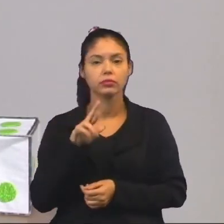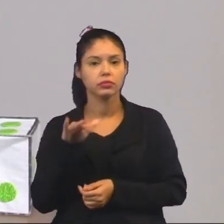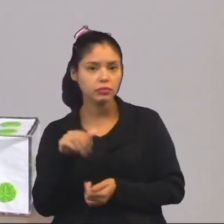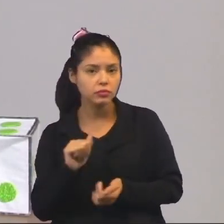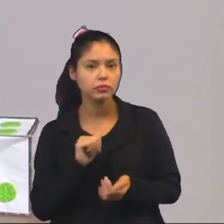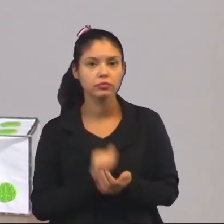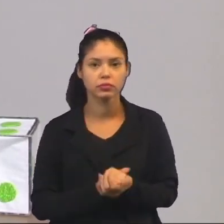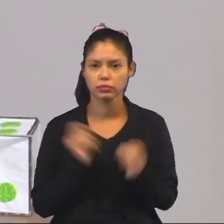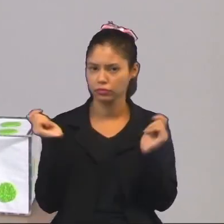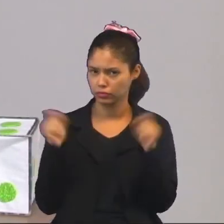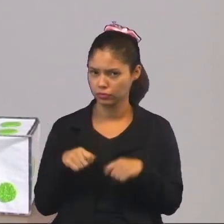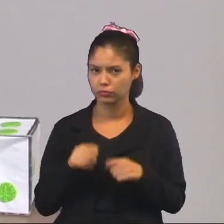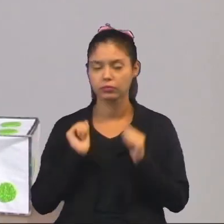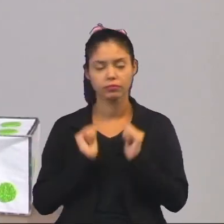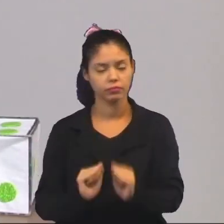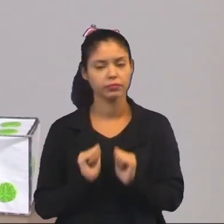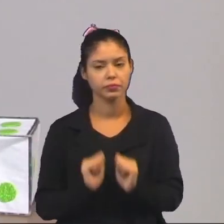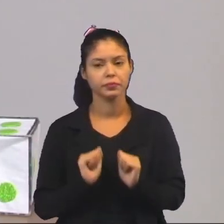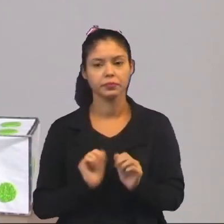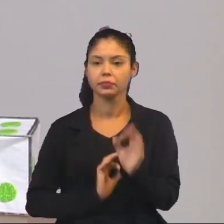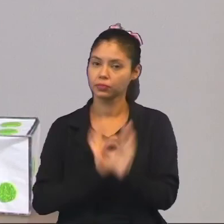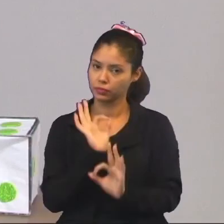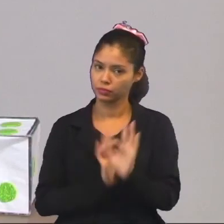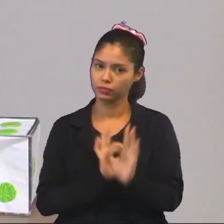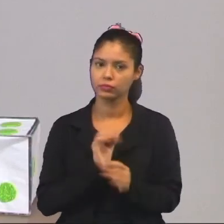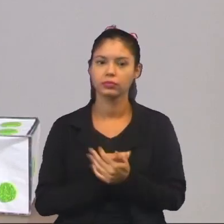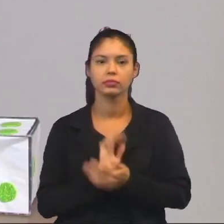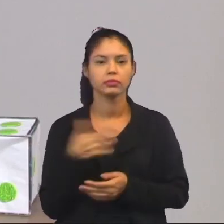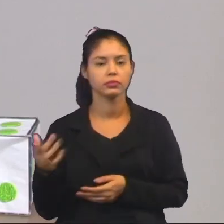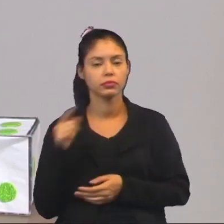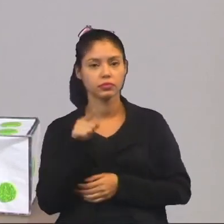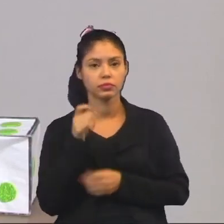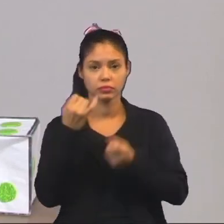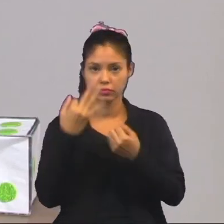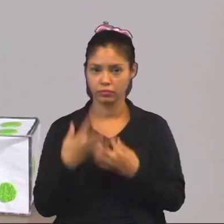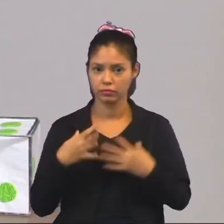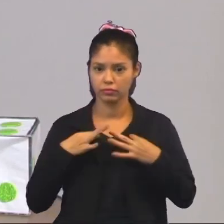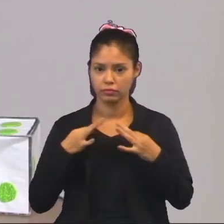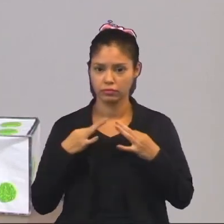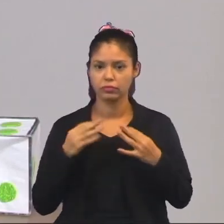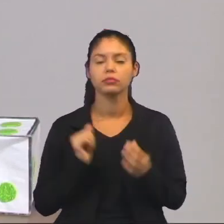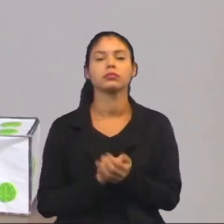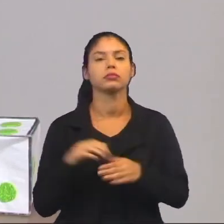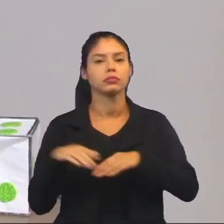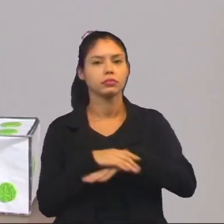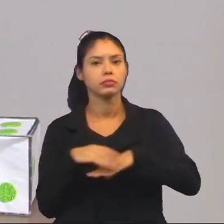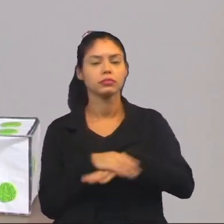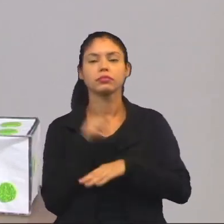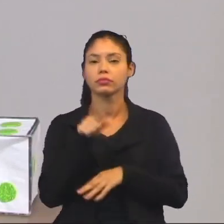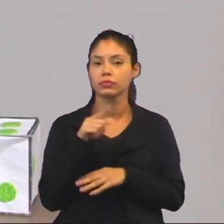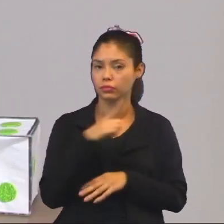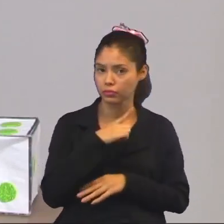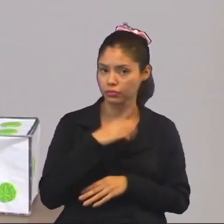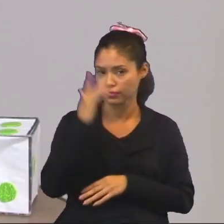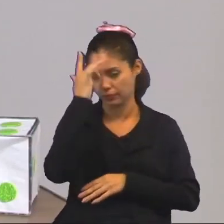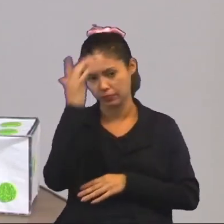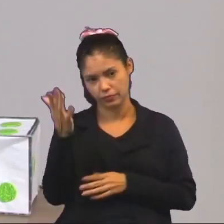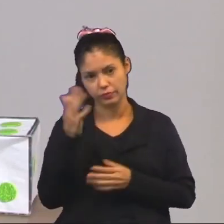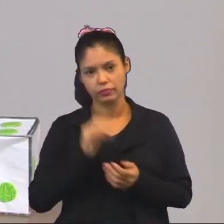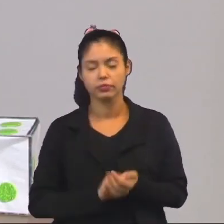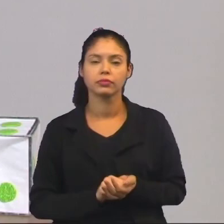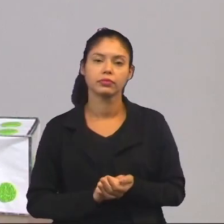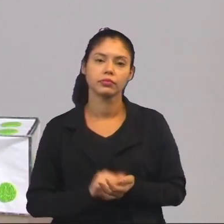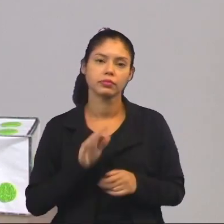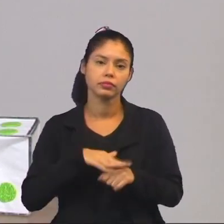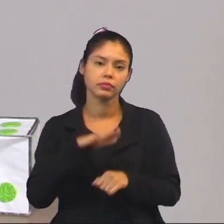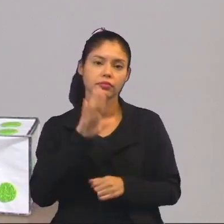formas, de quantas possibilidades nós podemos montar. Quando vocês tratam de roupas, de sapato, vocês têm essa facilidade de